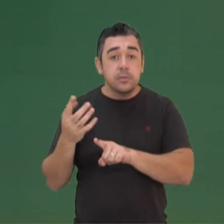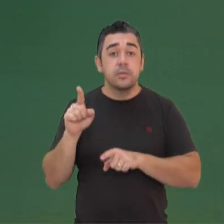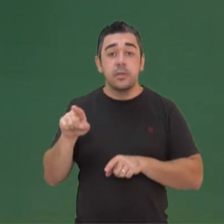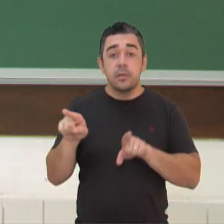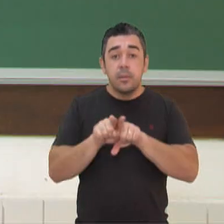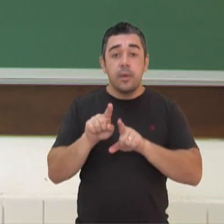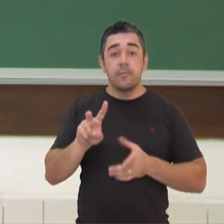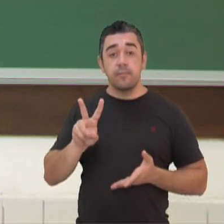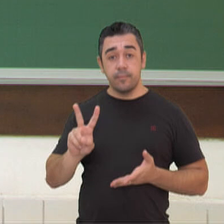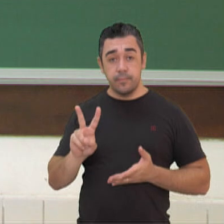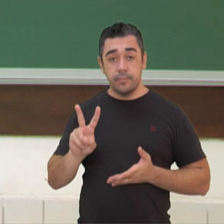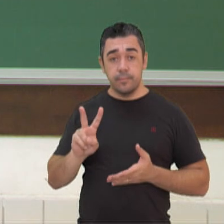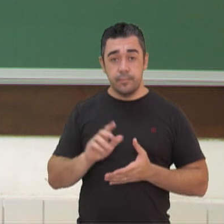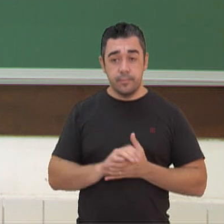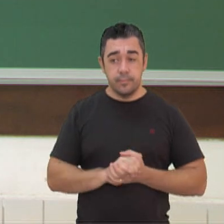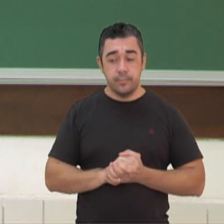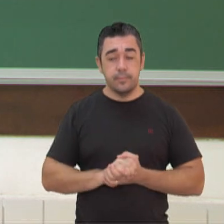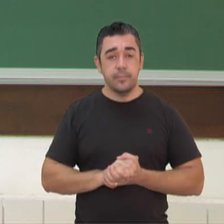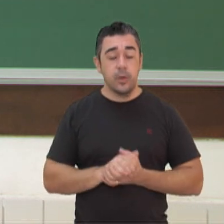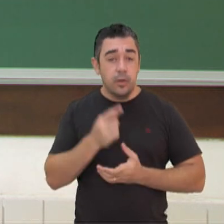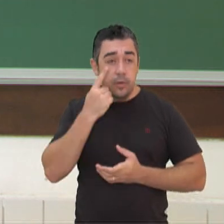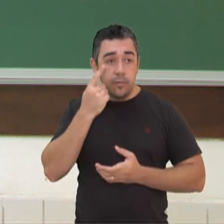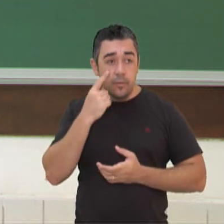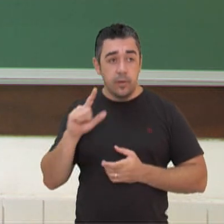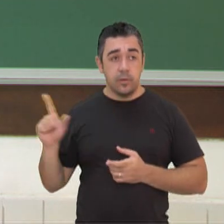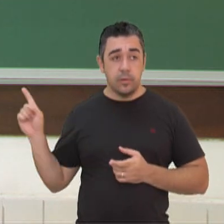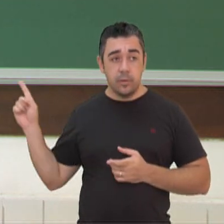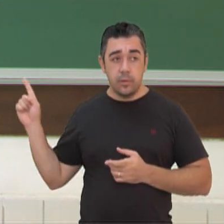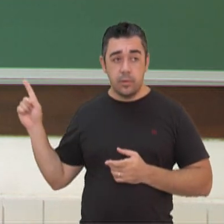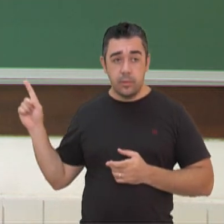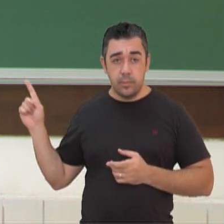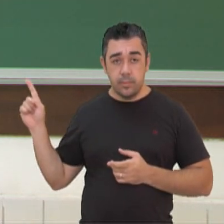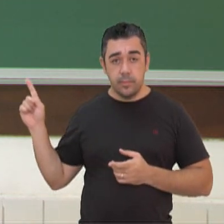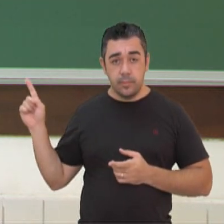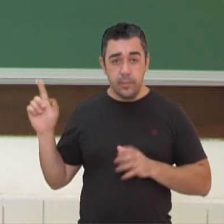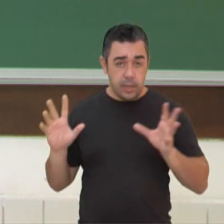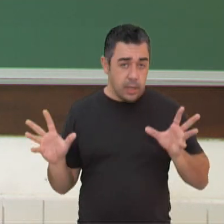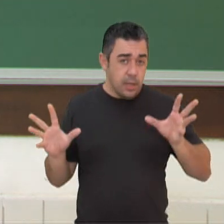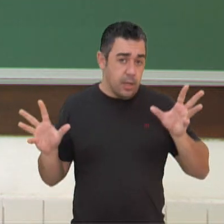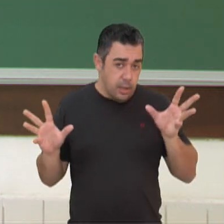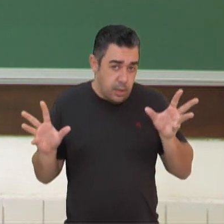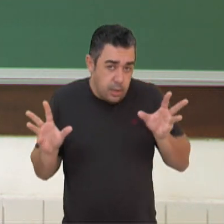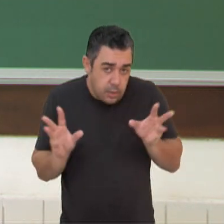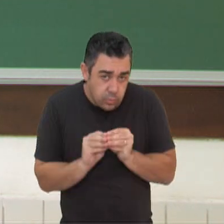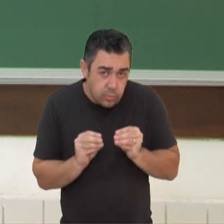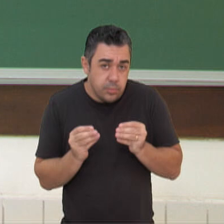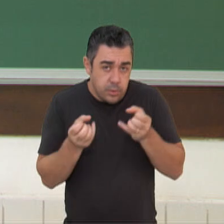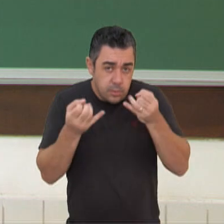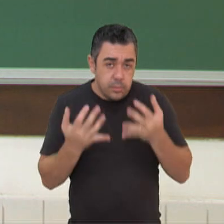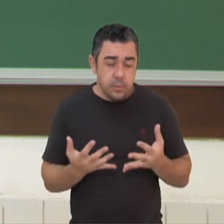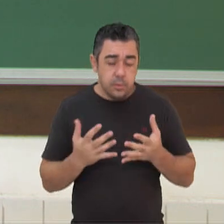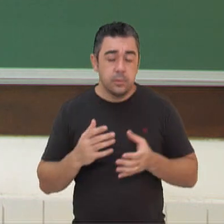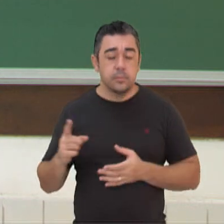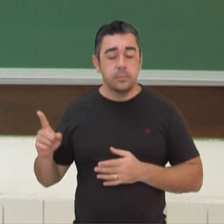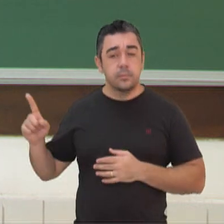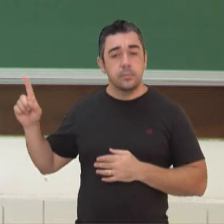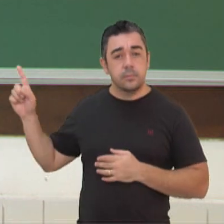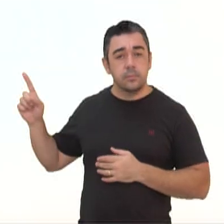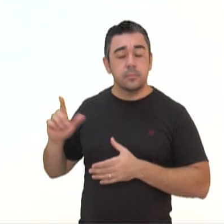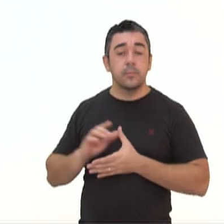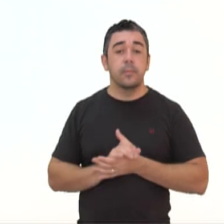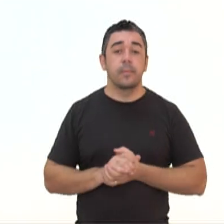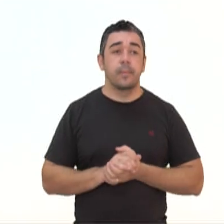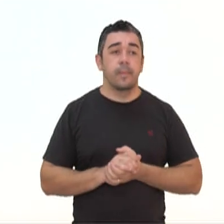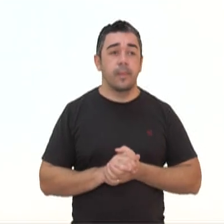volts. Veja que a forma, a propriedade, então, resumindo o que eu falei, só reforçando para vocês,